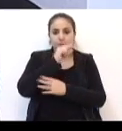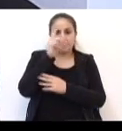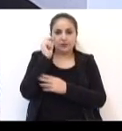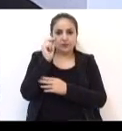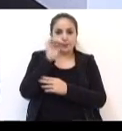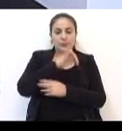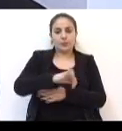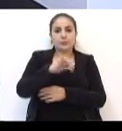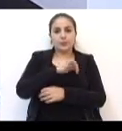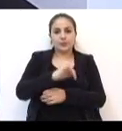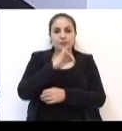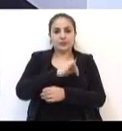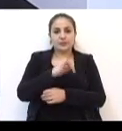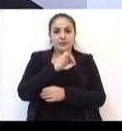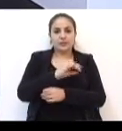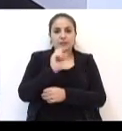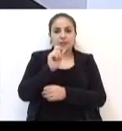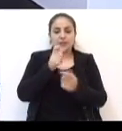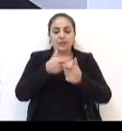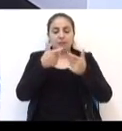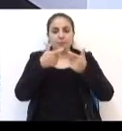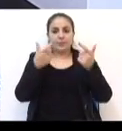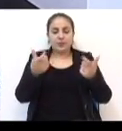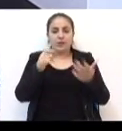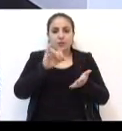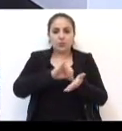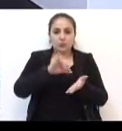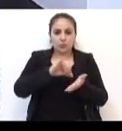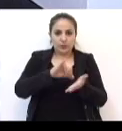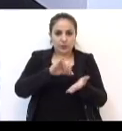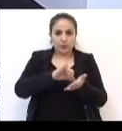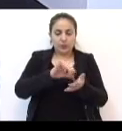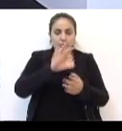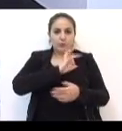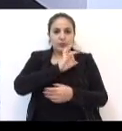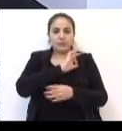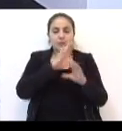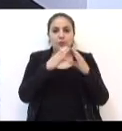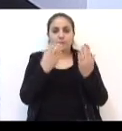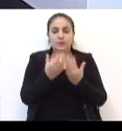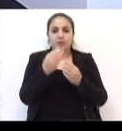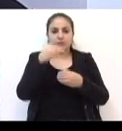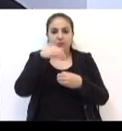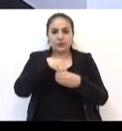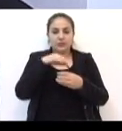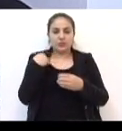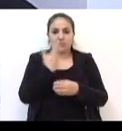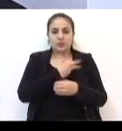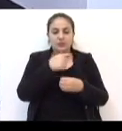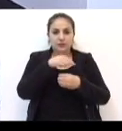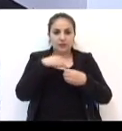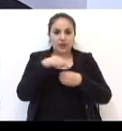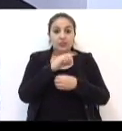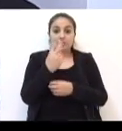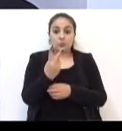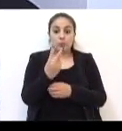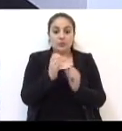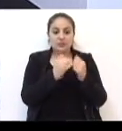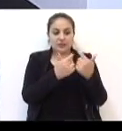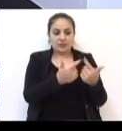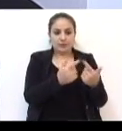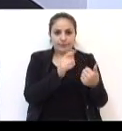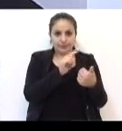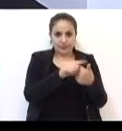a importância da ampliação do núcleo do policiamento comunitário na nossa cidade. Então, são 2 ações efetivas.